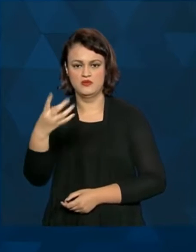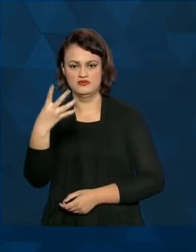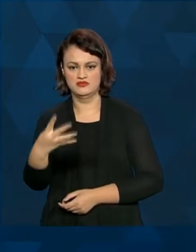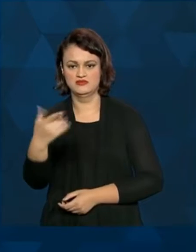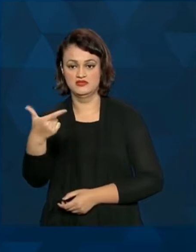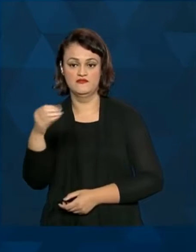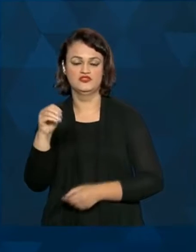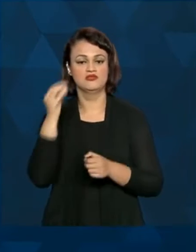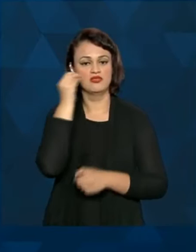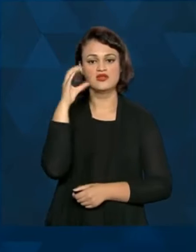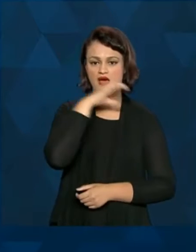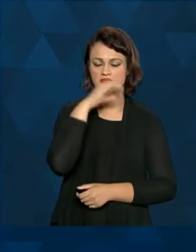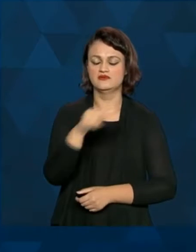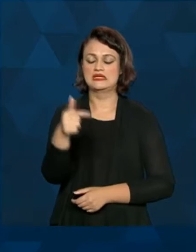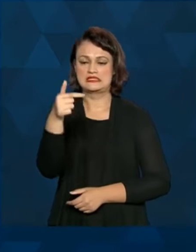56.420 rápidos e